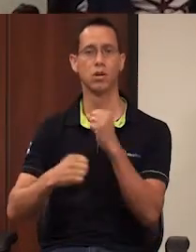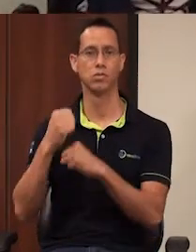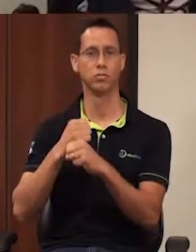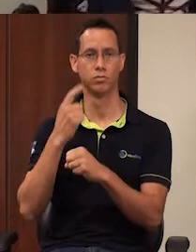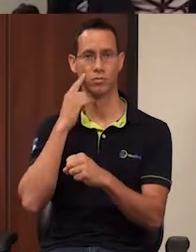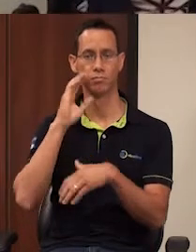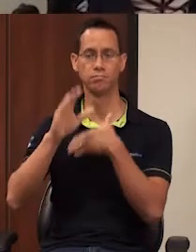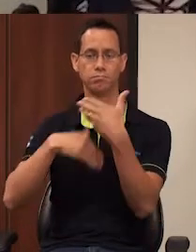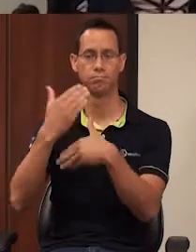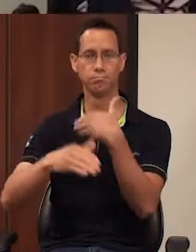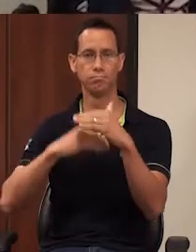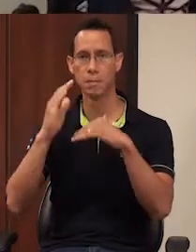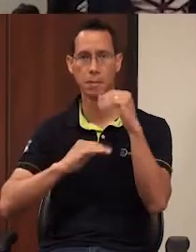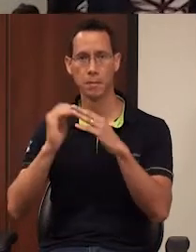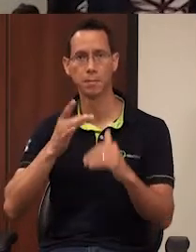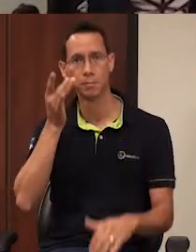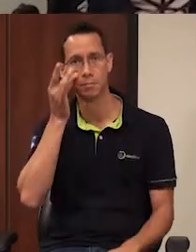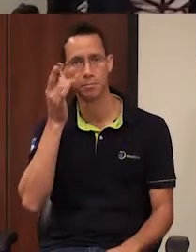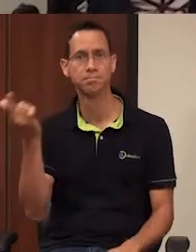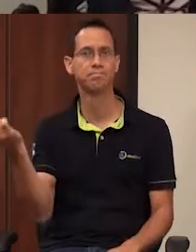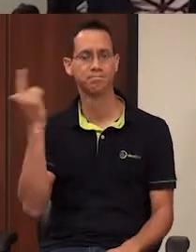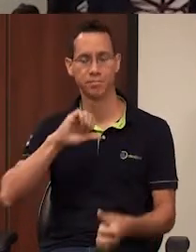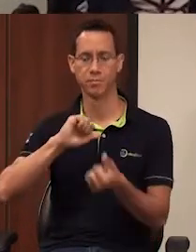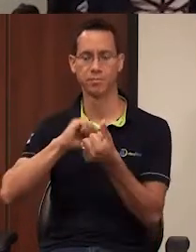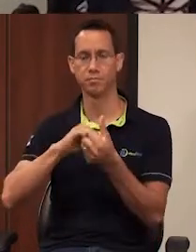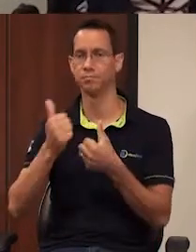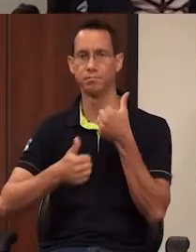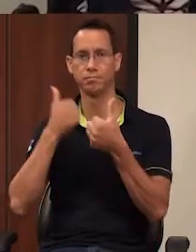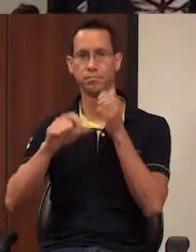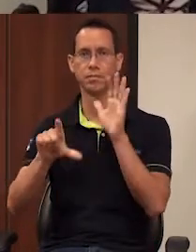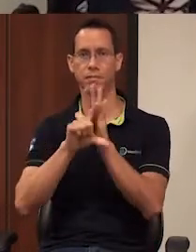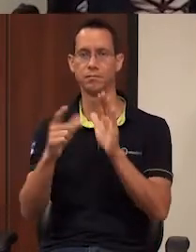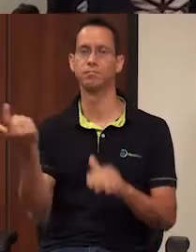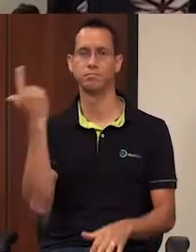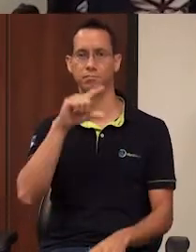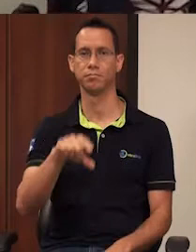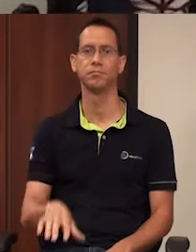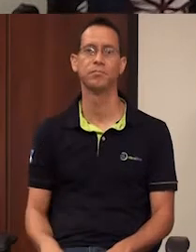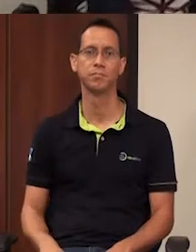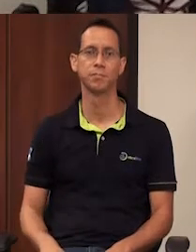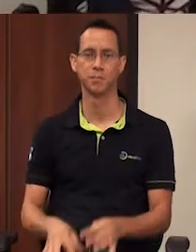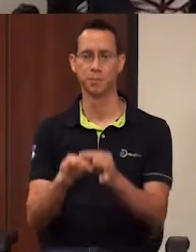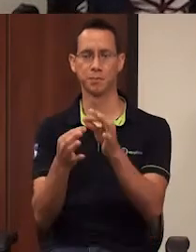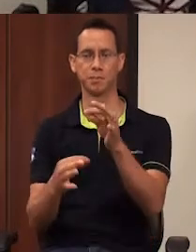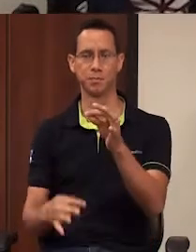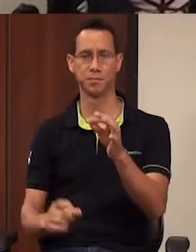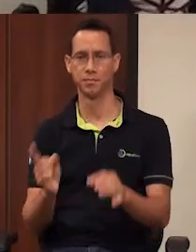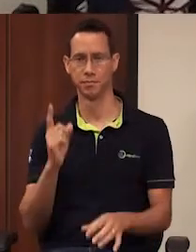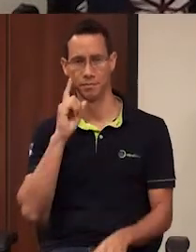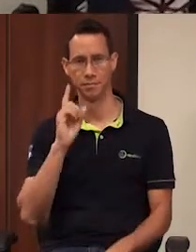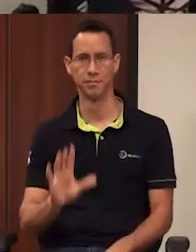na prática, né? A gente tem um salto de qualidade na lei. Mas eu não vou me alongar, eu queria